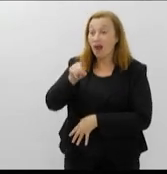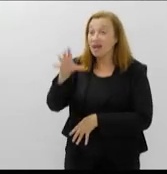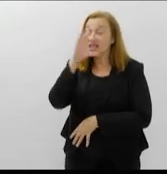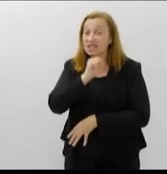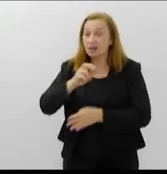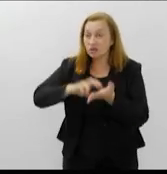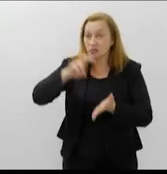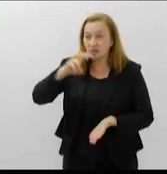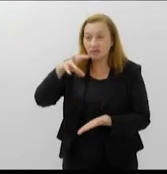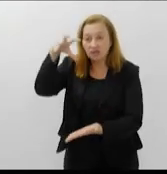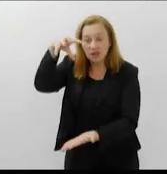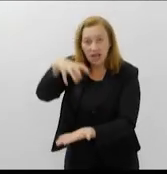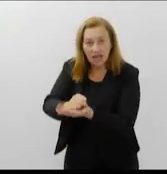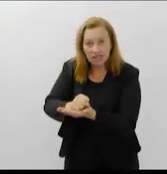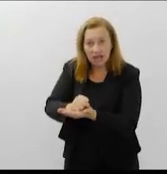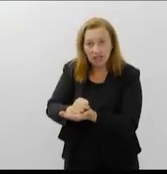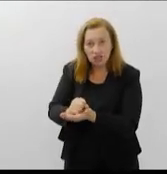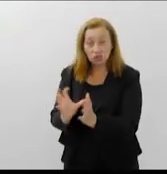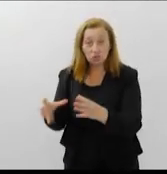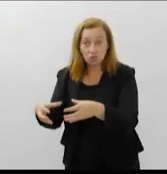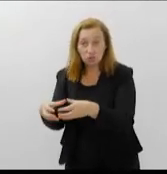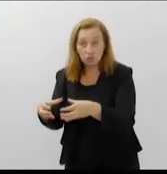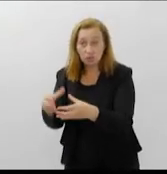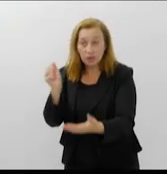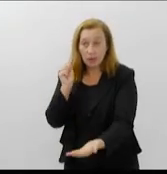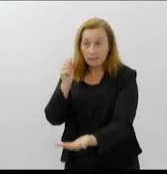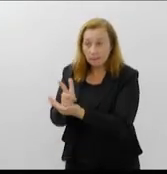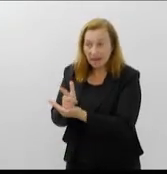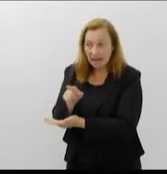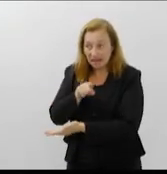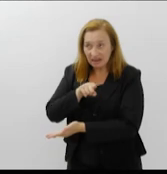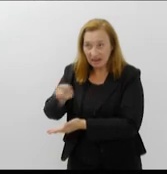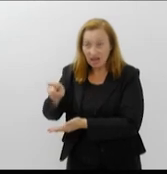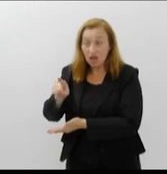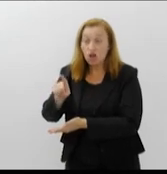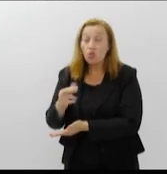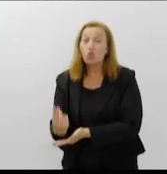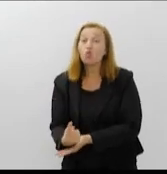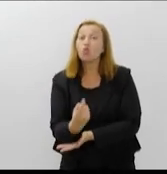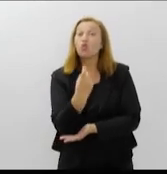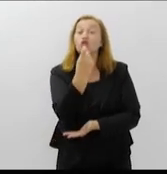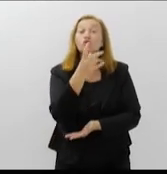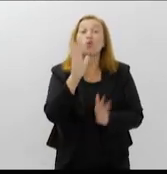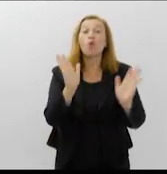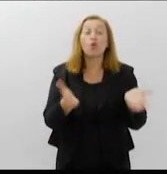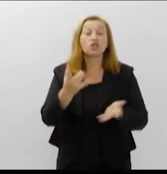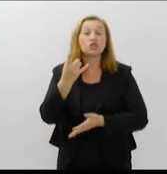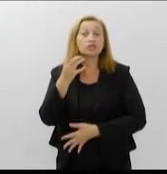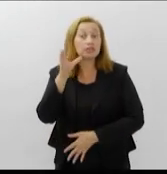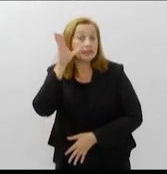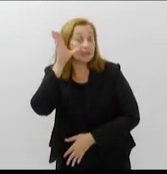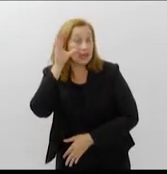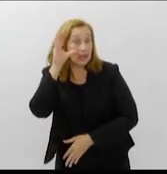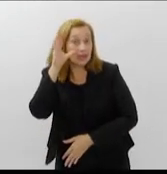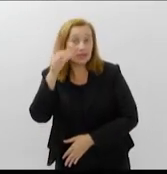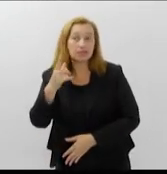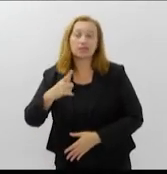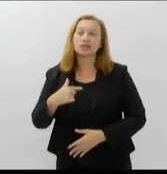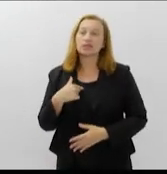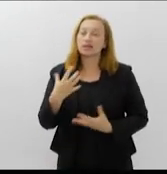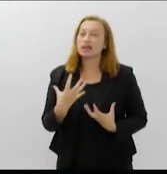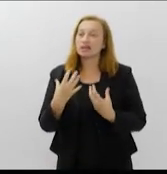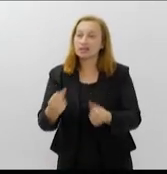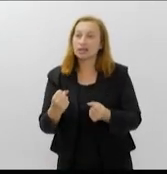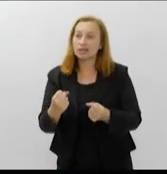o cadastro dessa população para eles pagarem conta, o único interesse hoje que tinha sido atendido era o